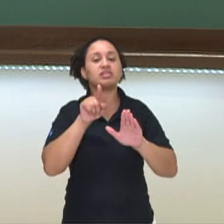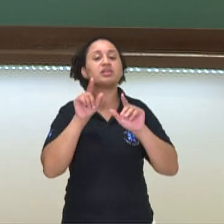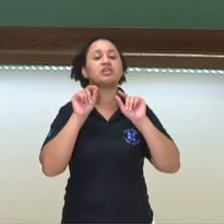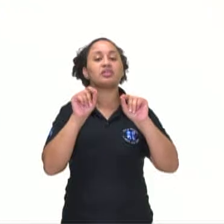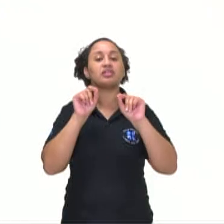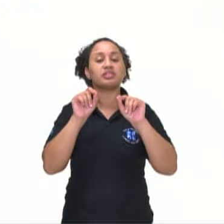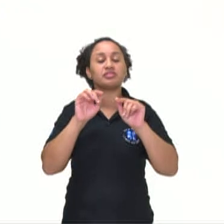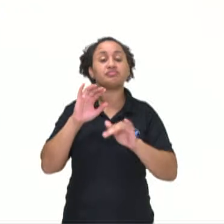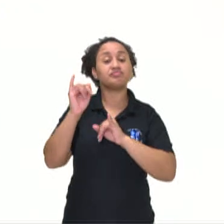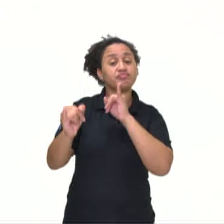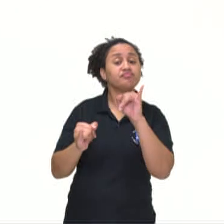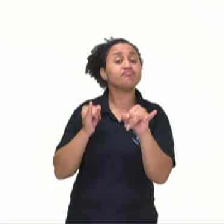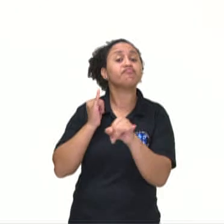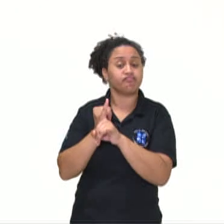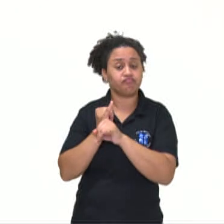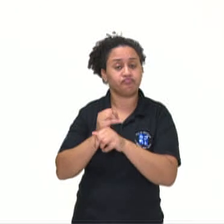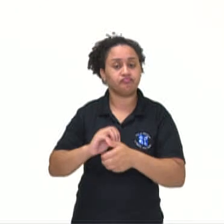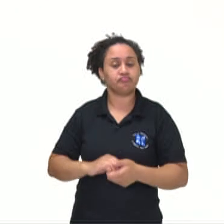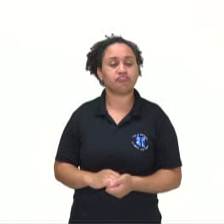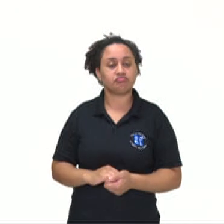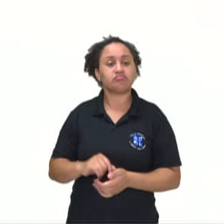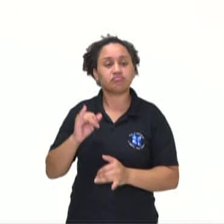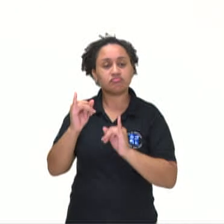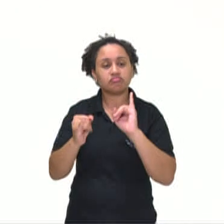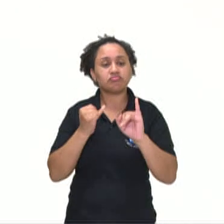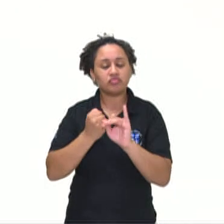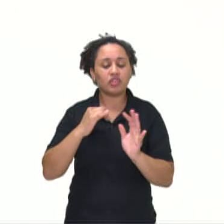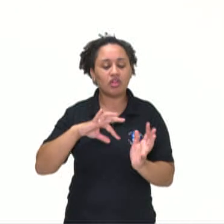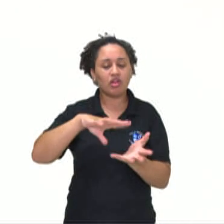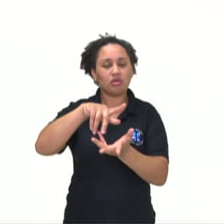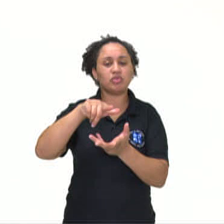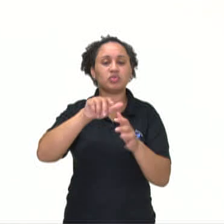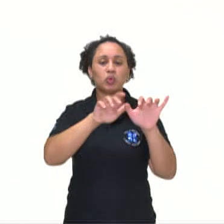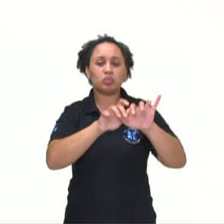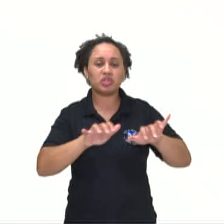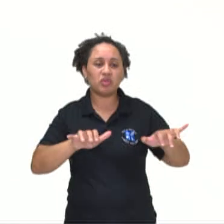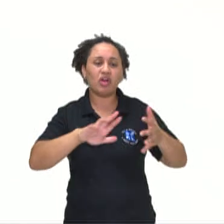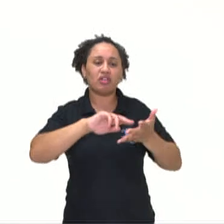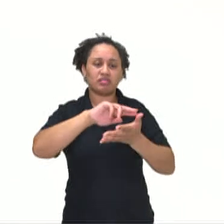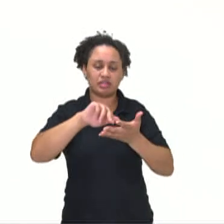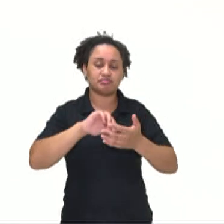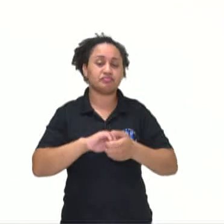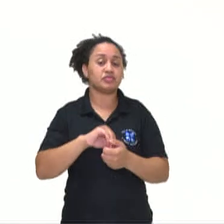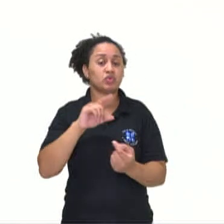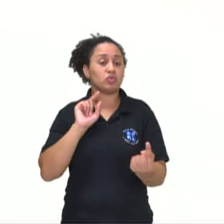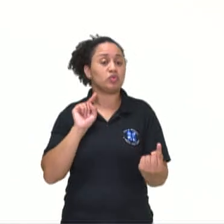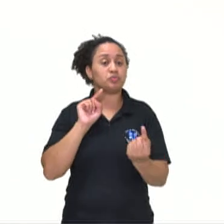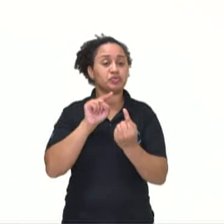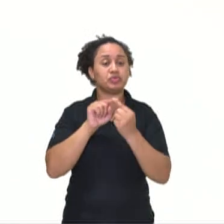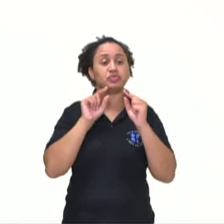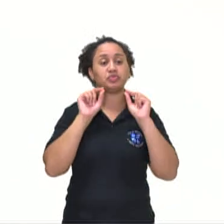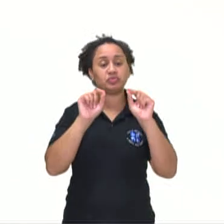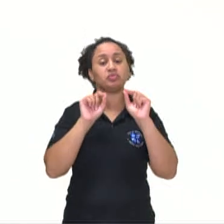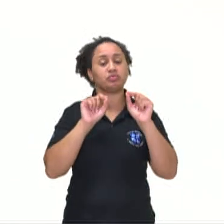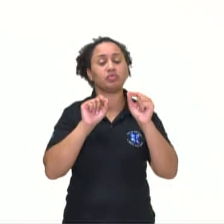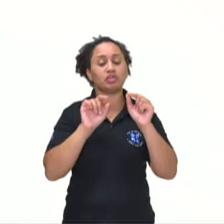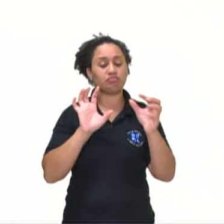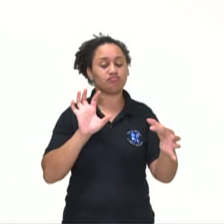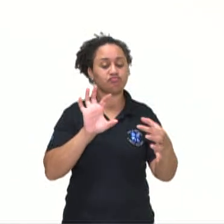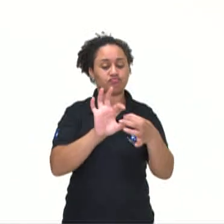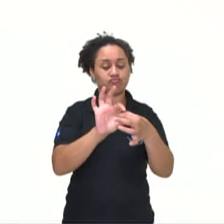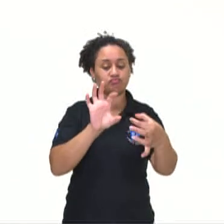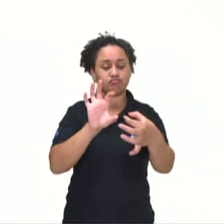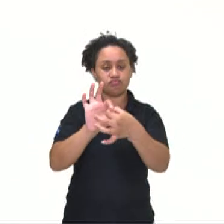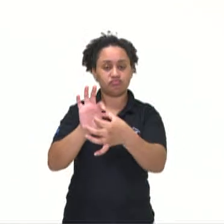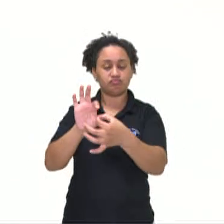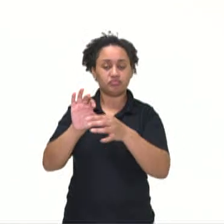aqui na tela, ó, a internet, que é uma rede mundial de computadores, e ela tem por objetivo interligar